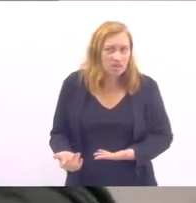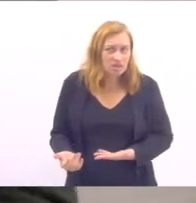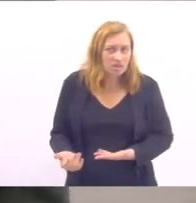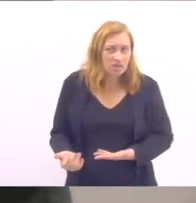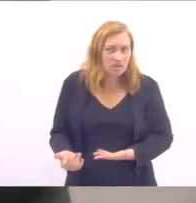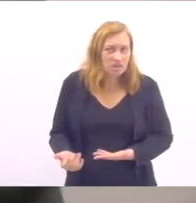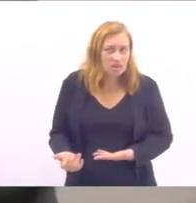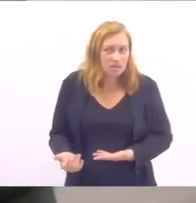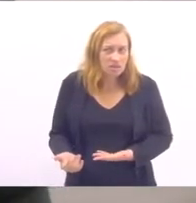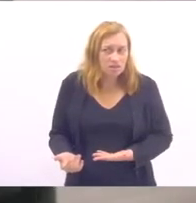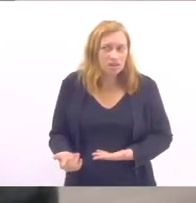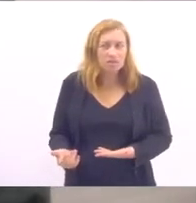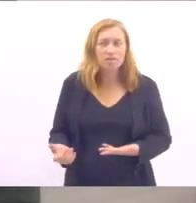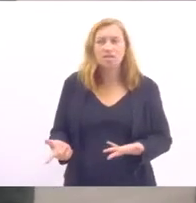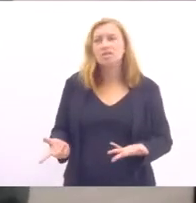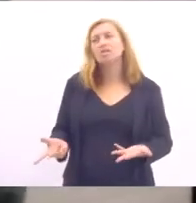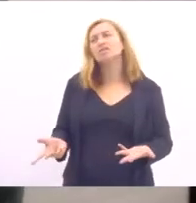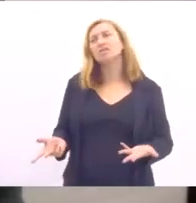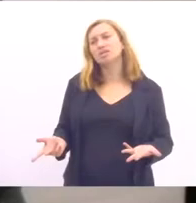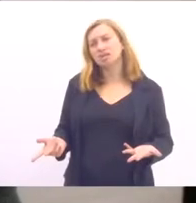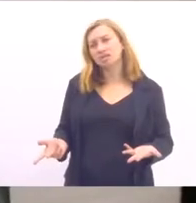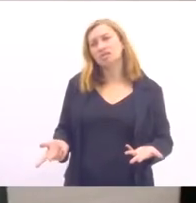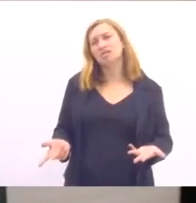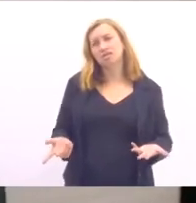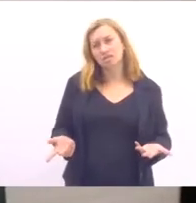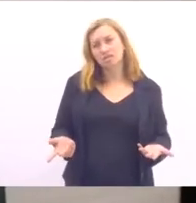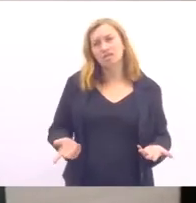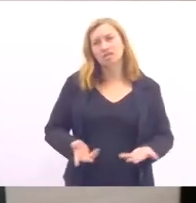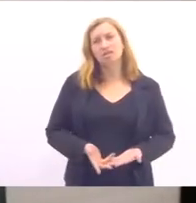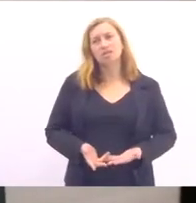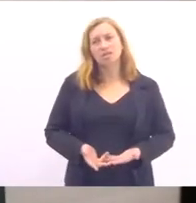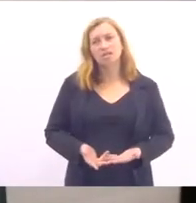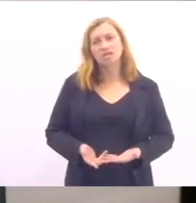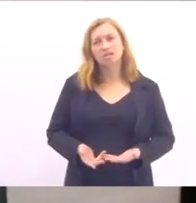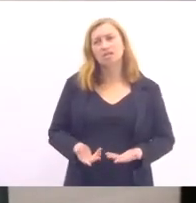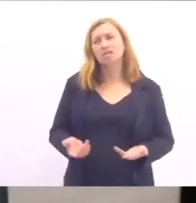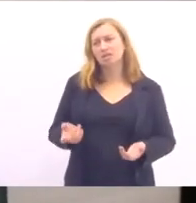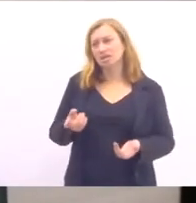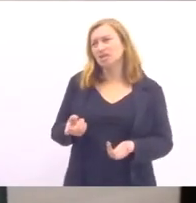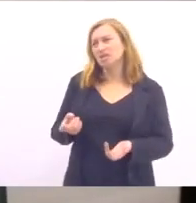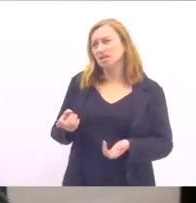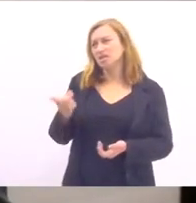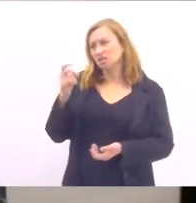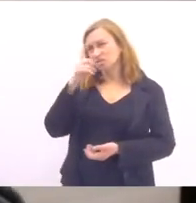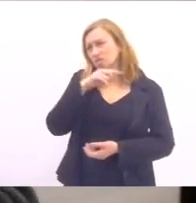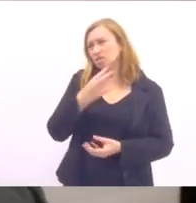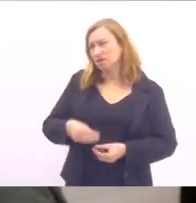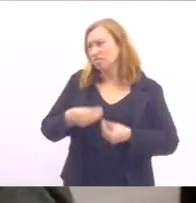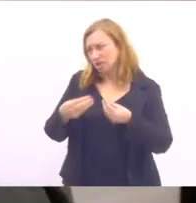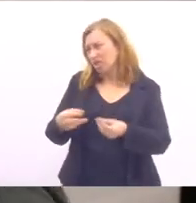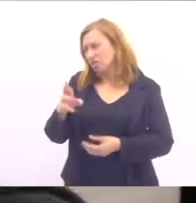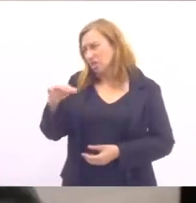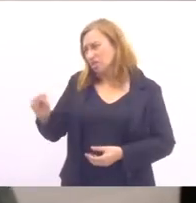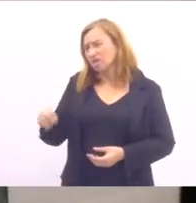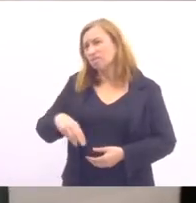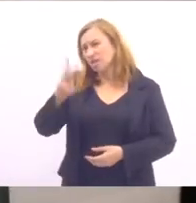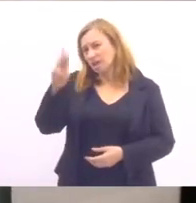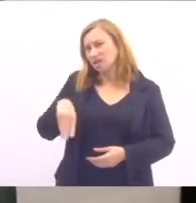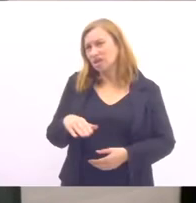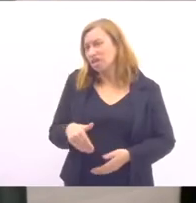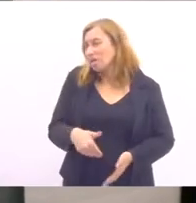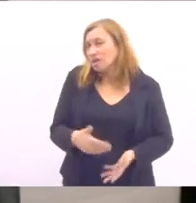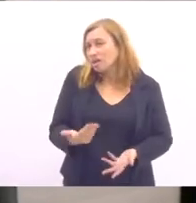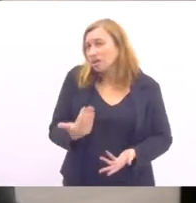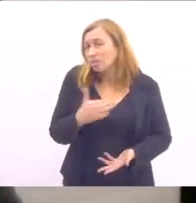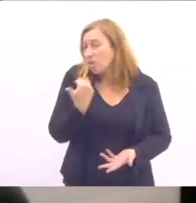que esses caras possam estar fazendo essa dureza toda para entregar esse resíduo para quem está morrendo. Não